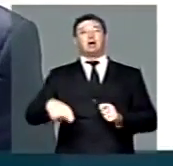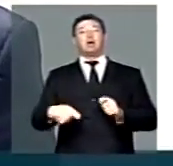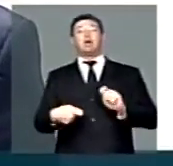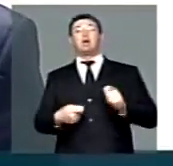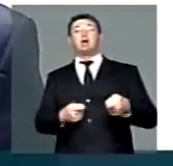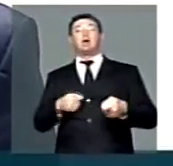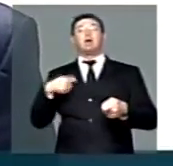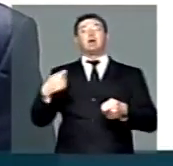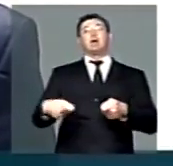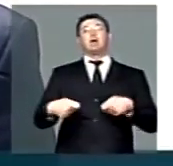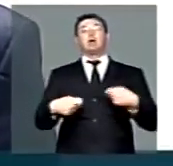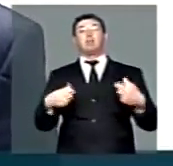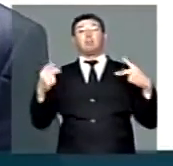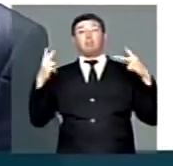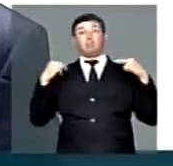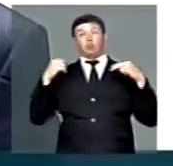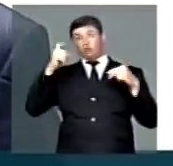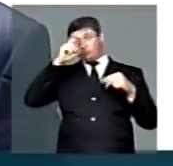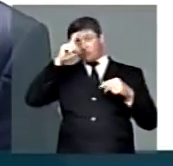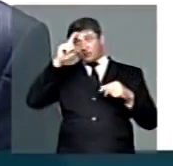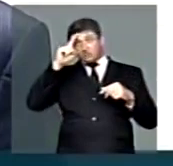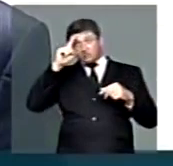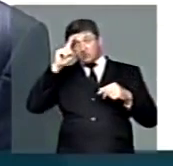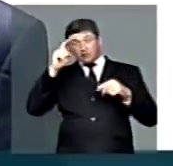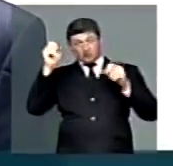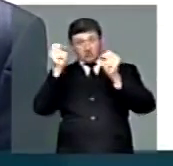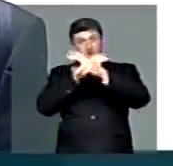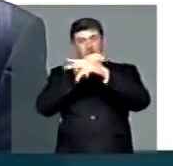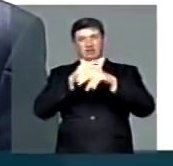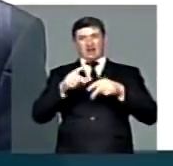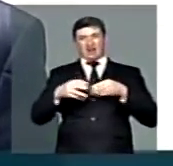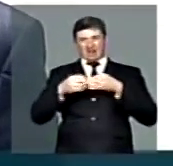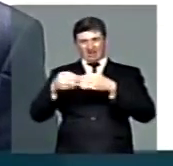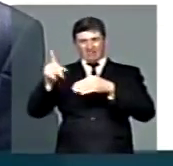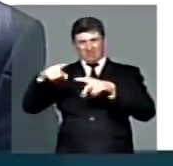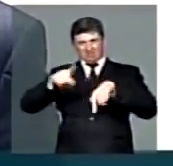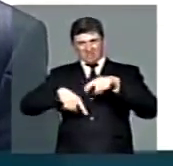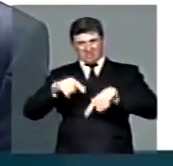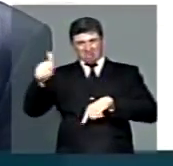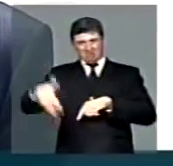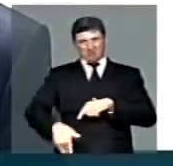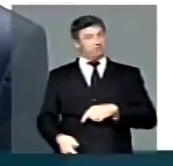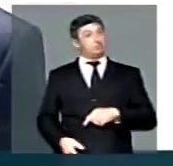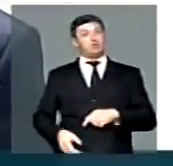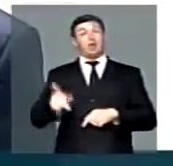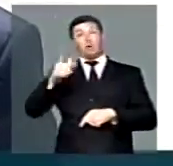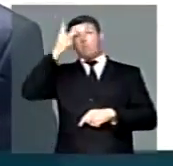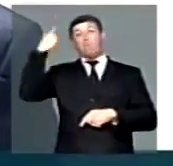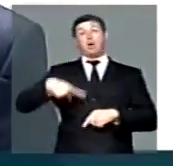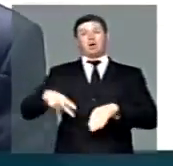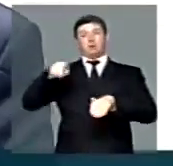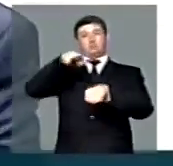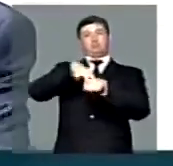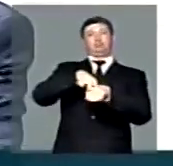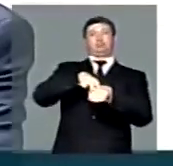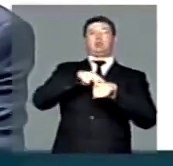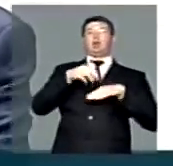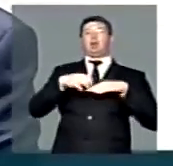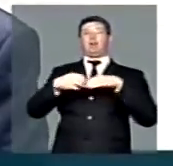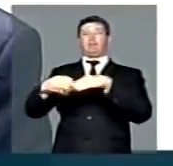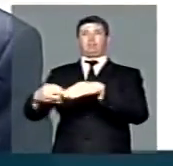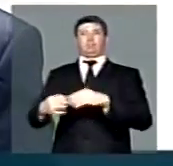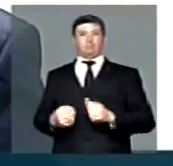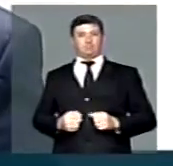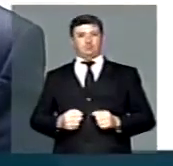aqueles motoristas não carregam mercadoria, carregam ser humano. Quando Vossa